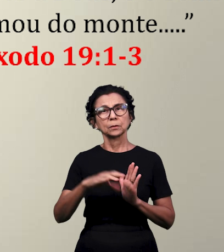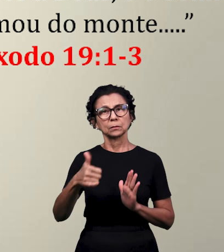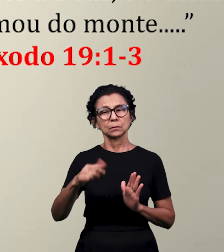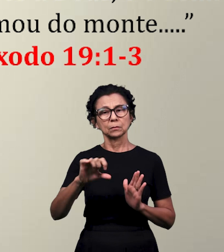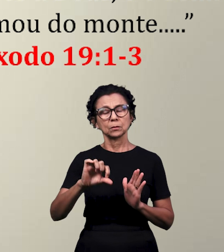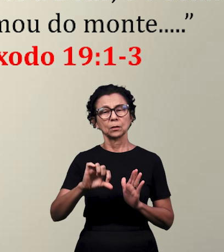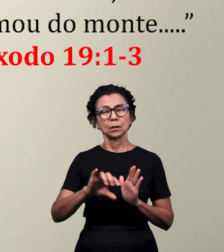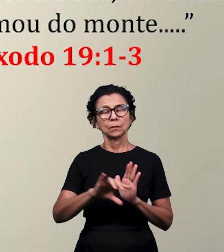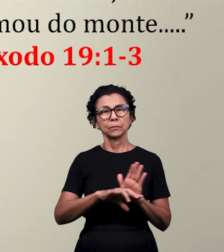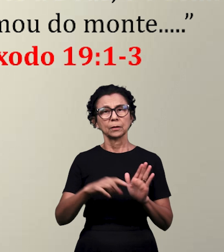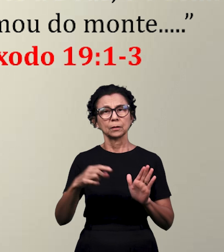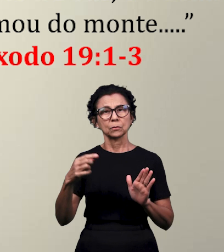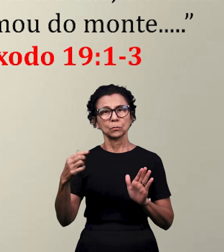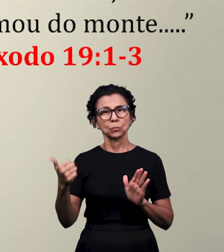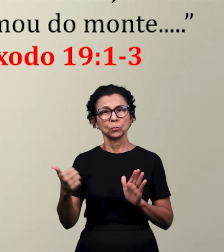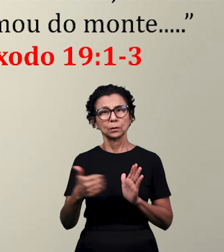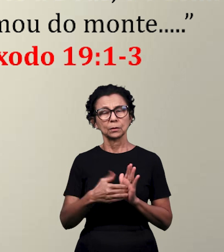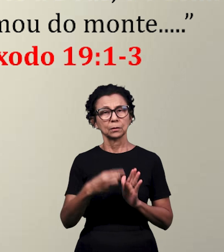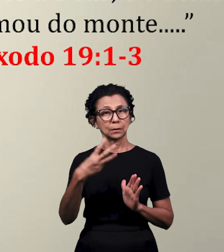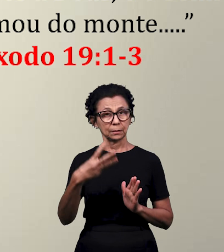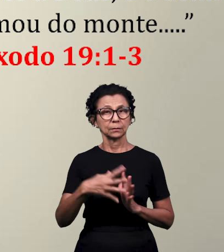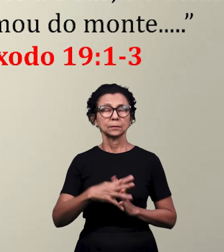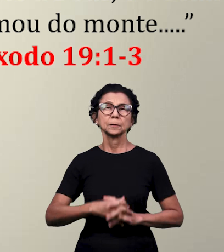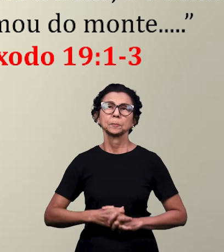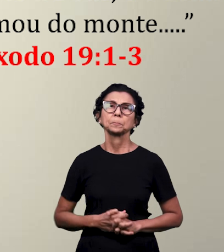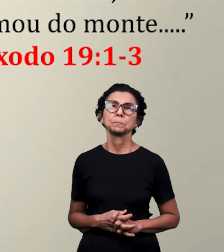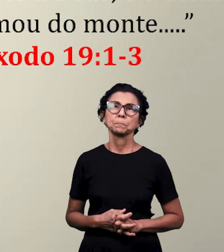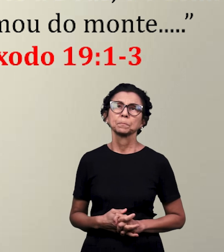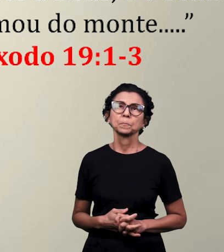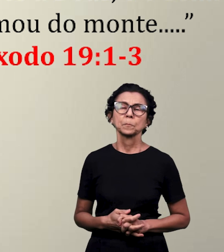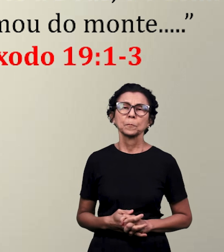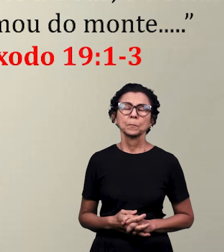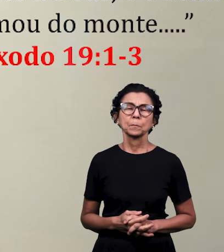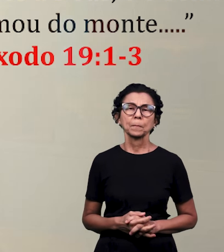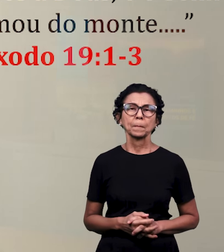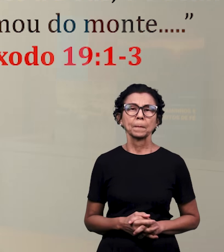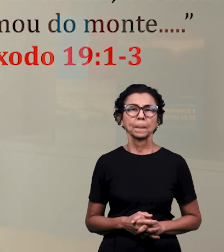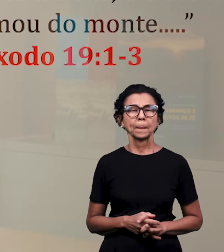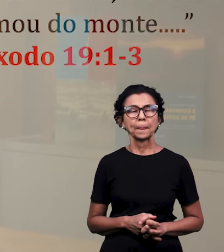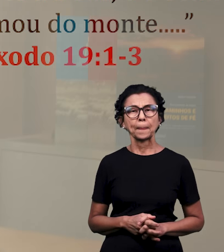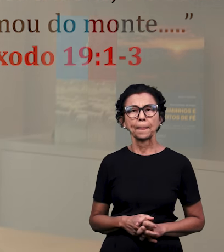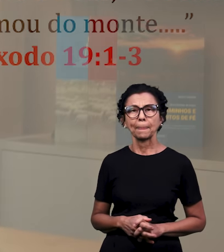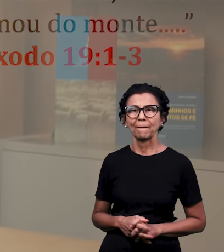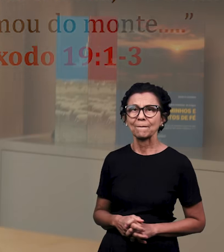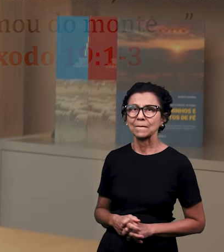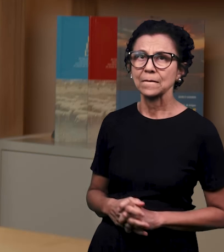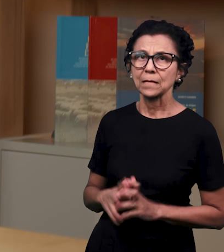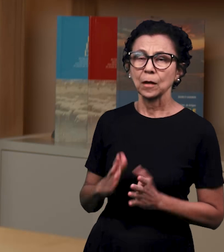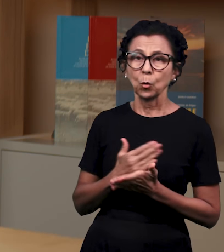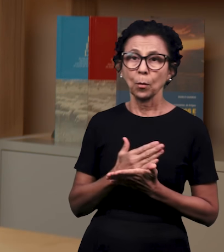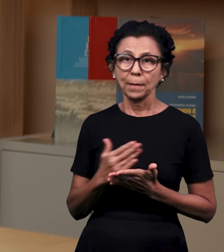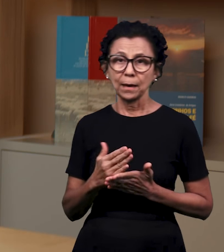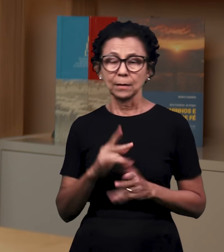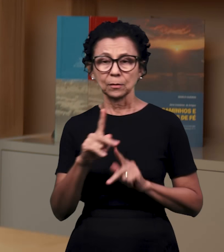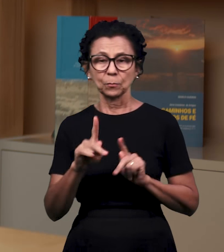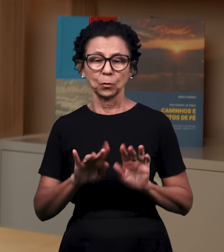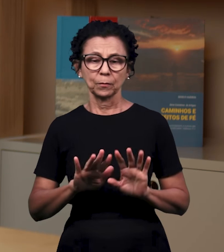do capítulo 19, do verso 1 ao 3, né? Que quando o Senhor orienta toda essa caminhada de Israel,